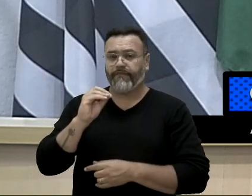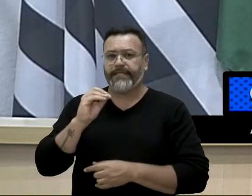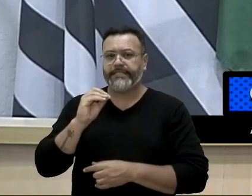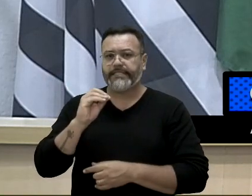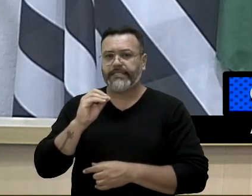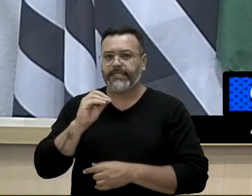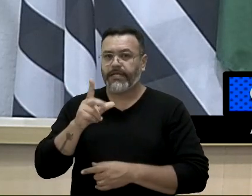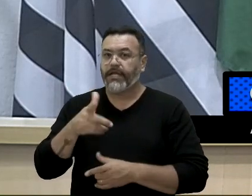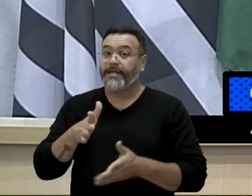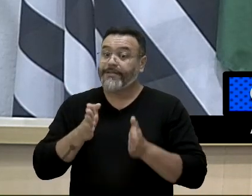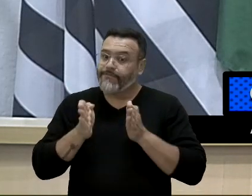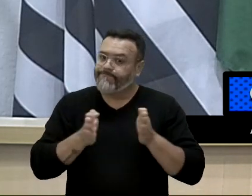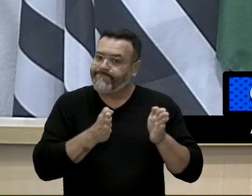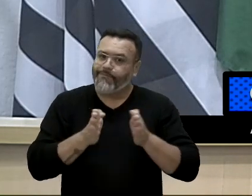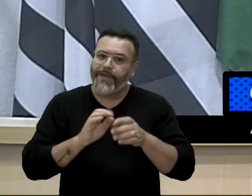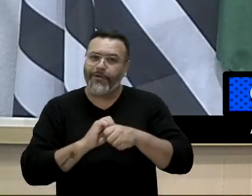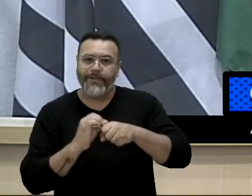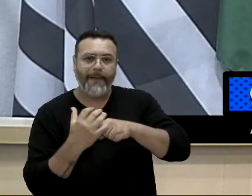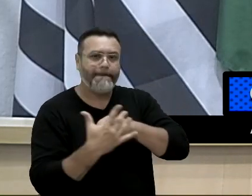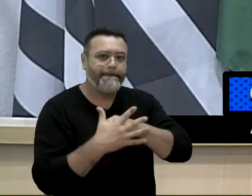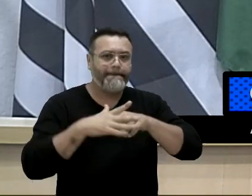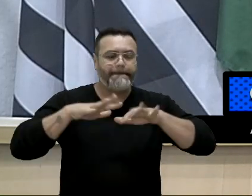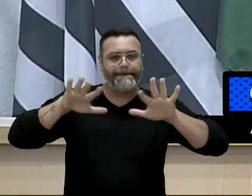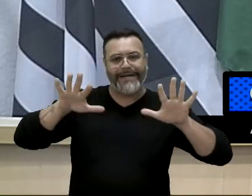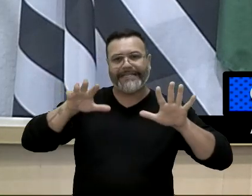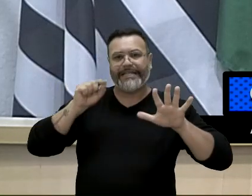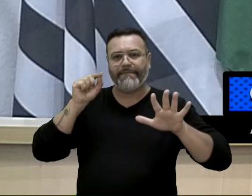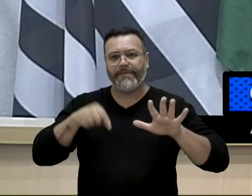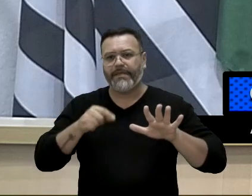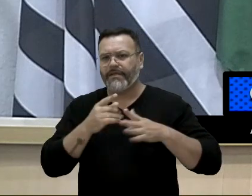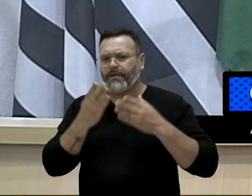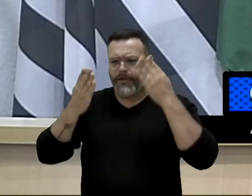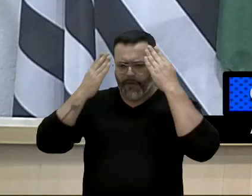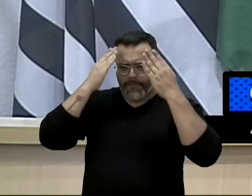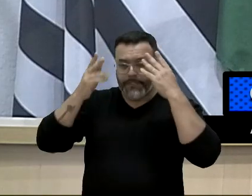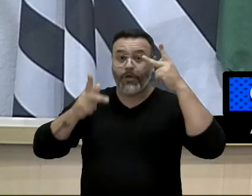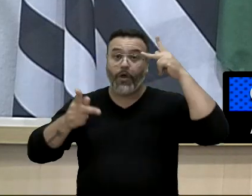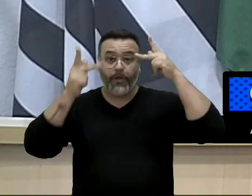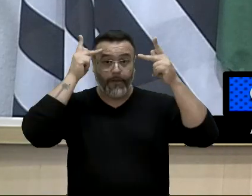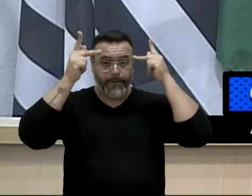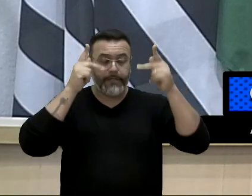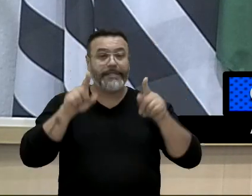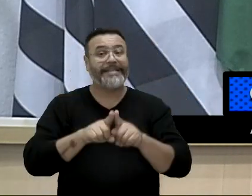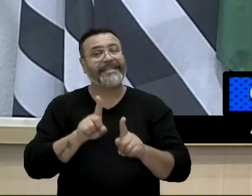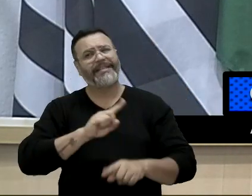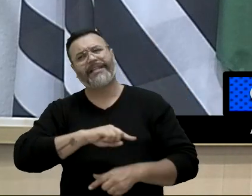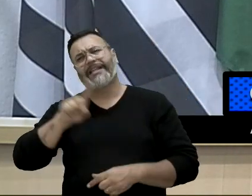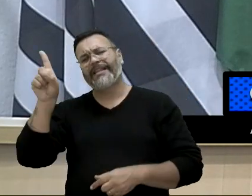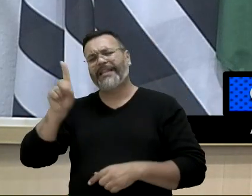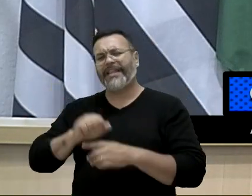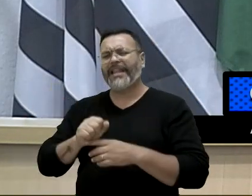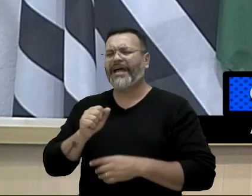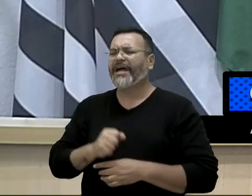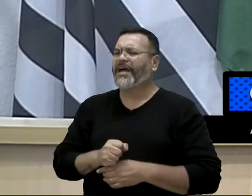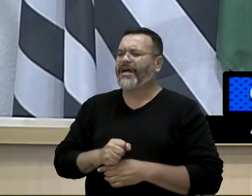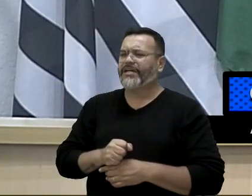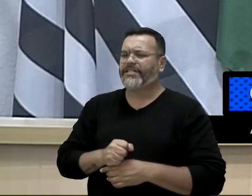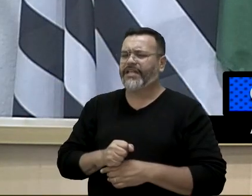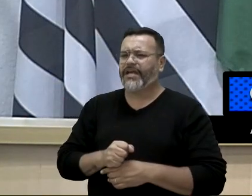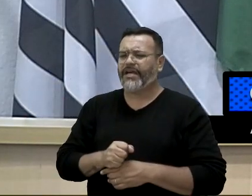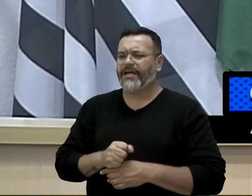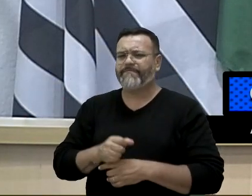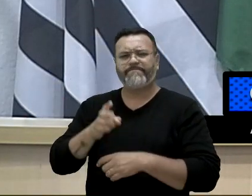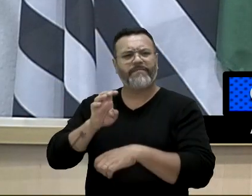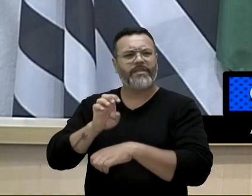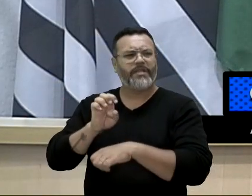durante a pandemia, né, através de uma psicóloga e de uma psiquiatra de Curitiba, que já estudavam e